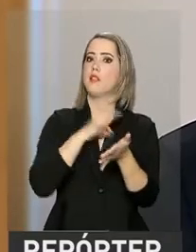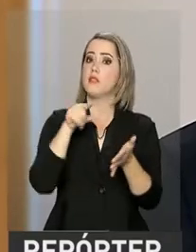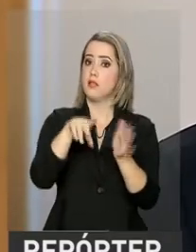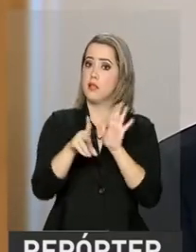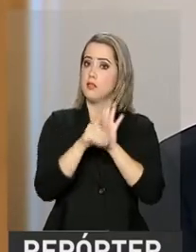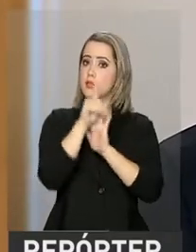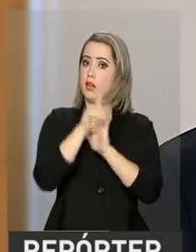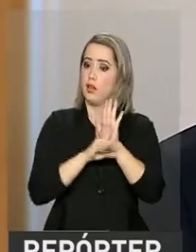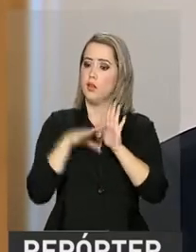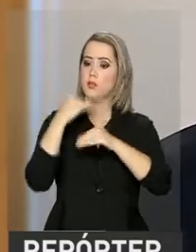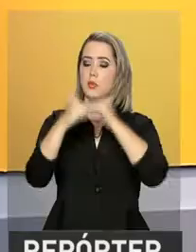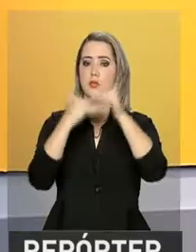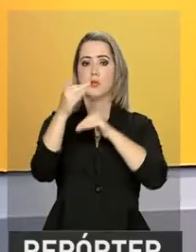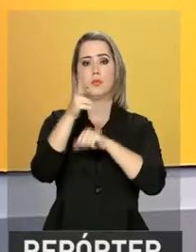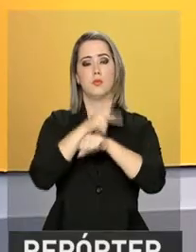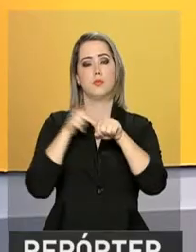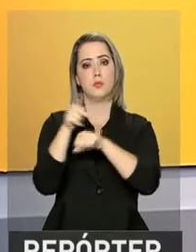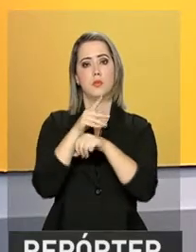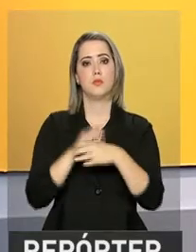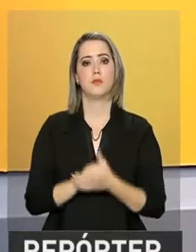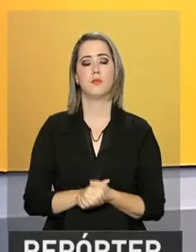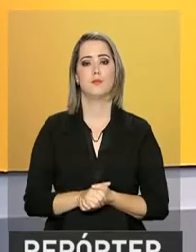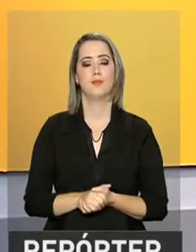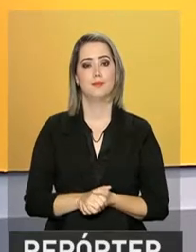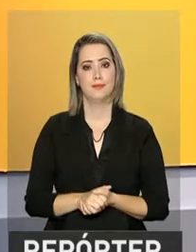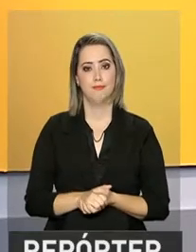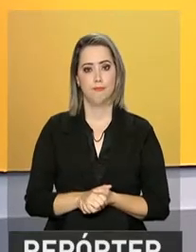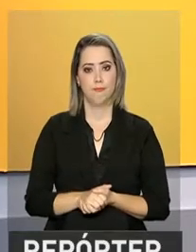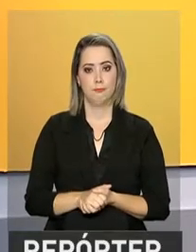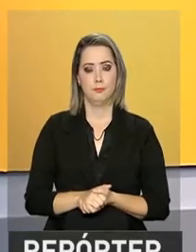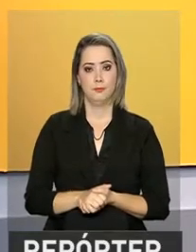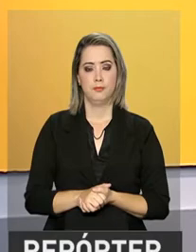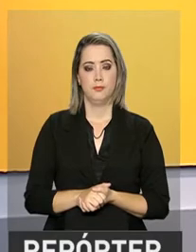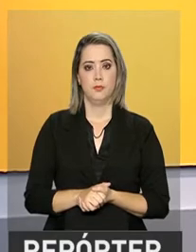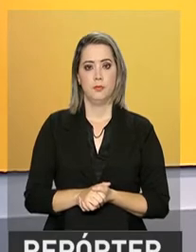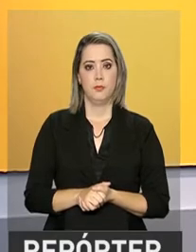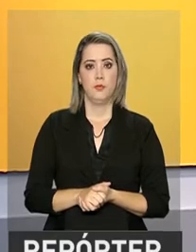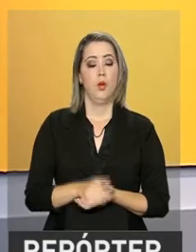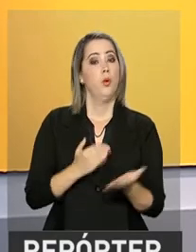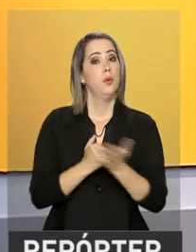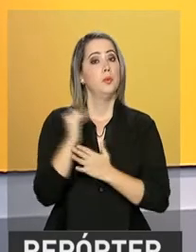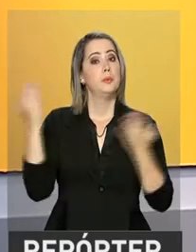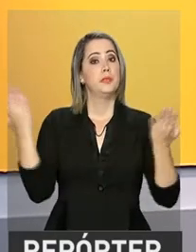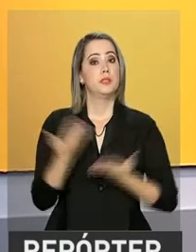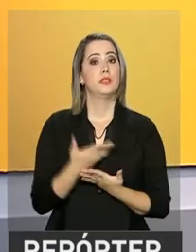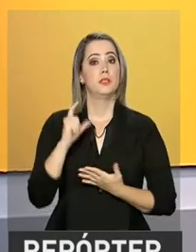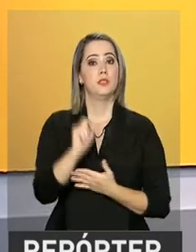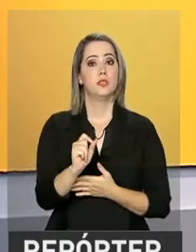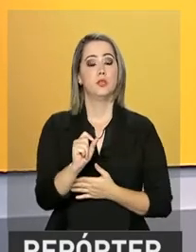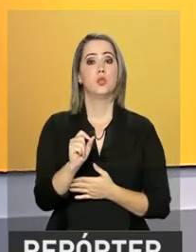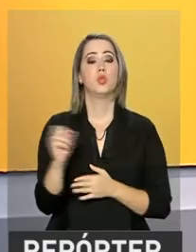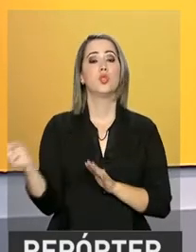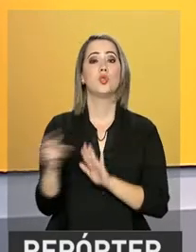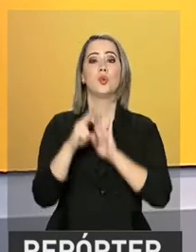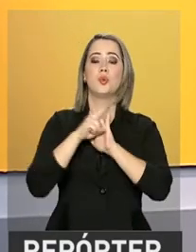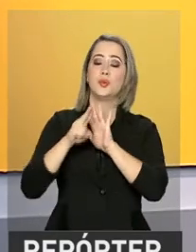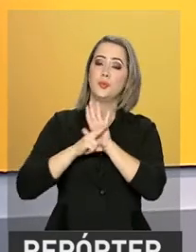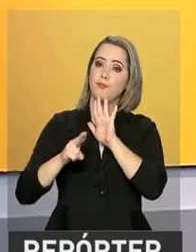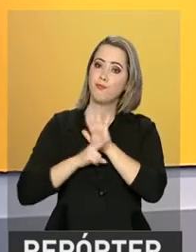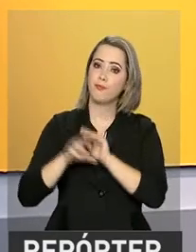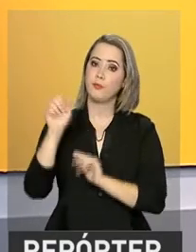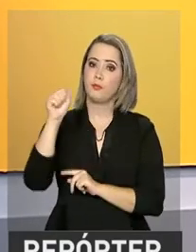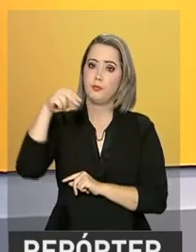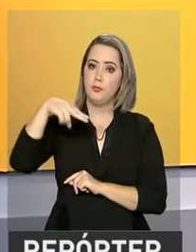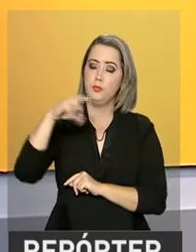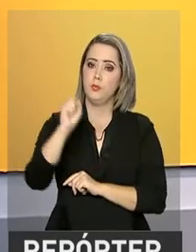para o crescimento do nosso país começará a valer a partir de hoje as novas regras da nf-e para o